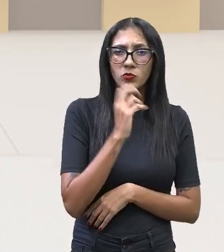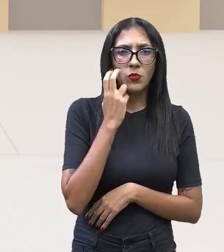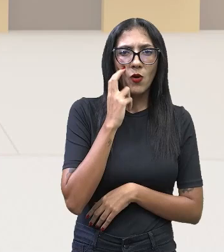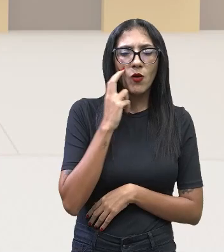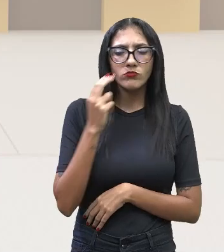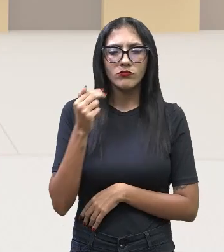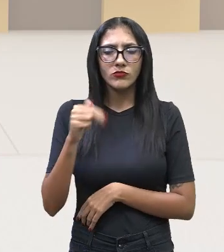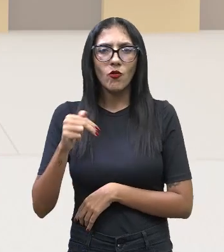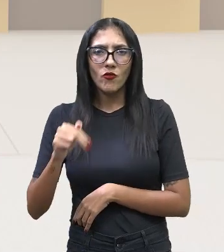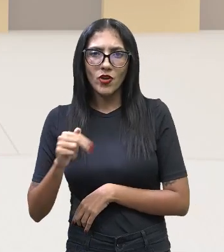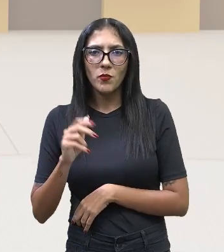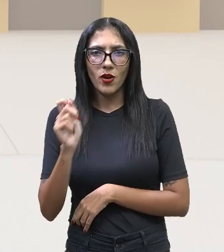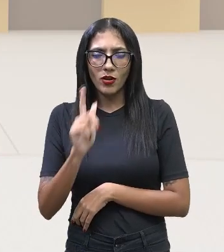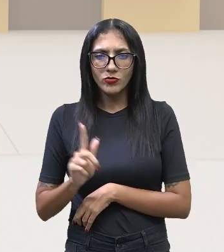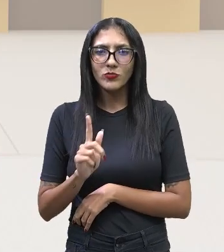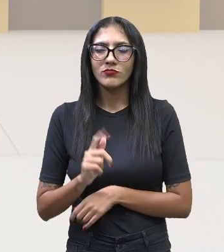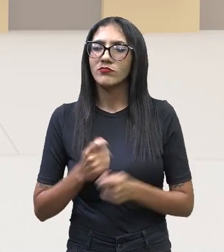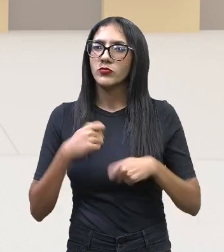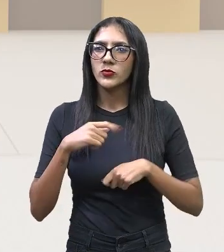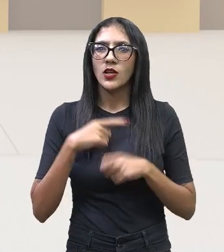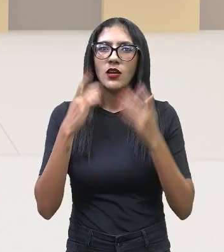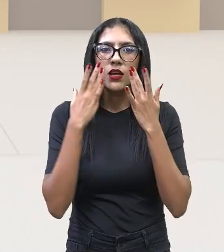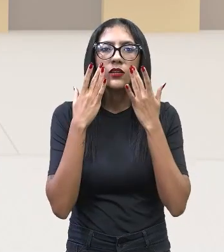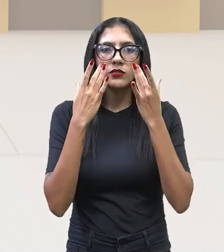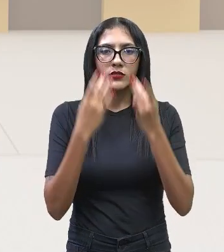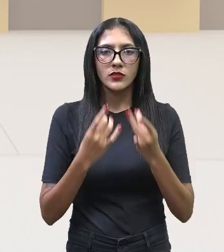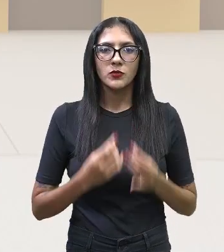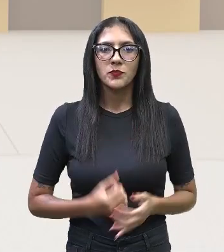e novembro, né? Pra gente ficar atento a isso daí.